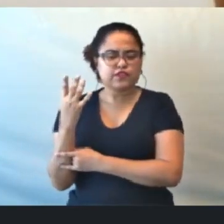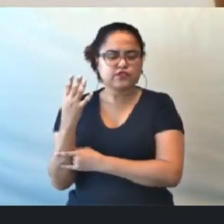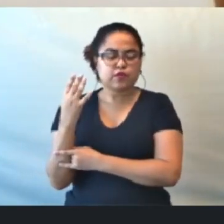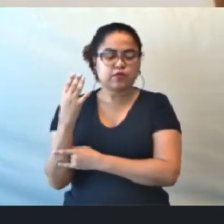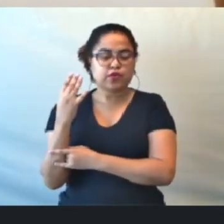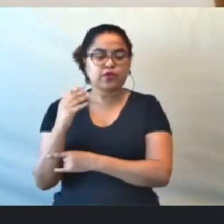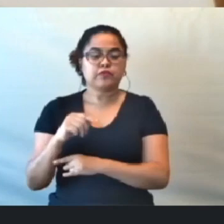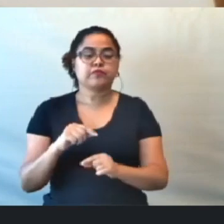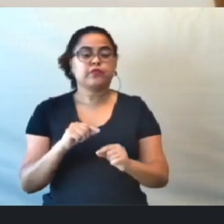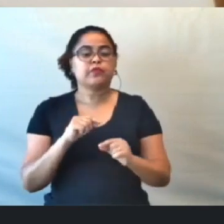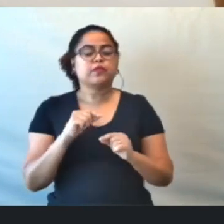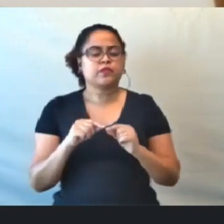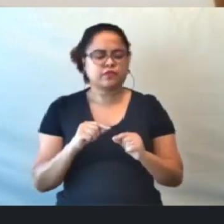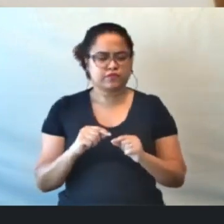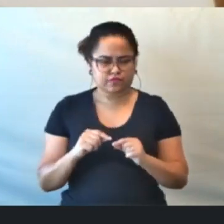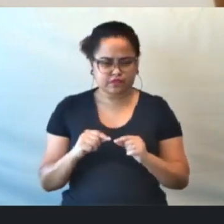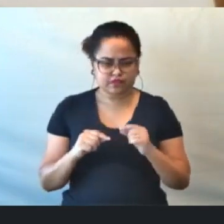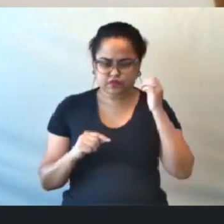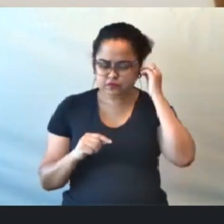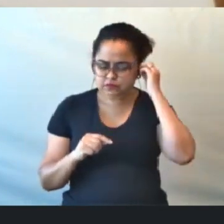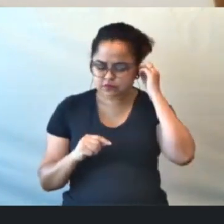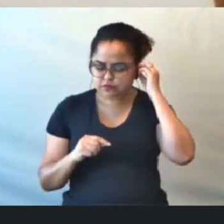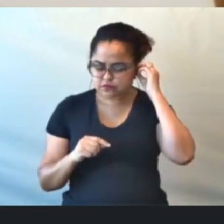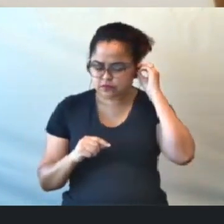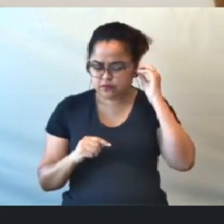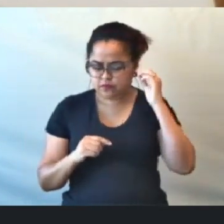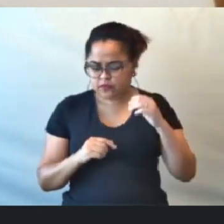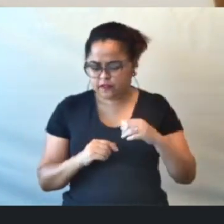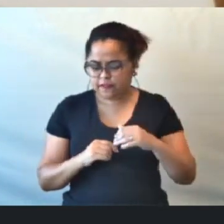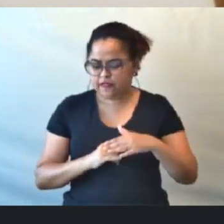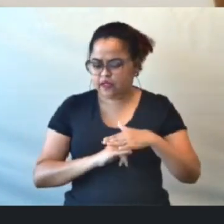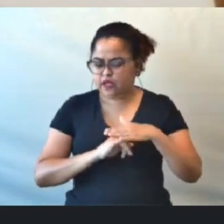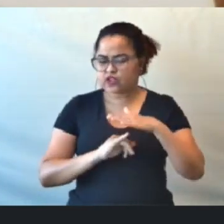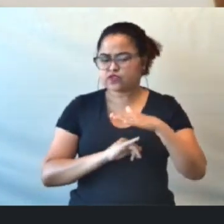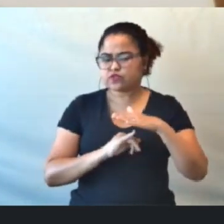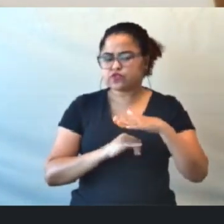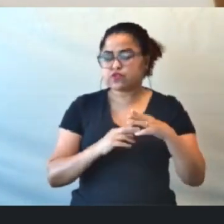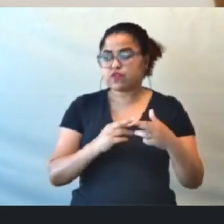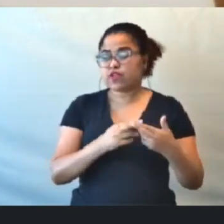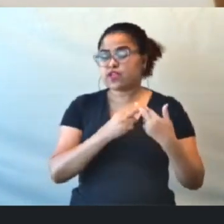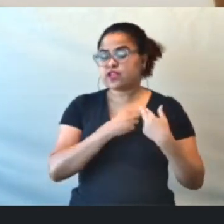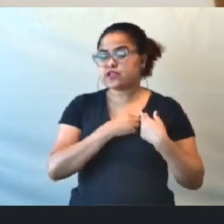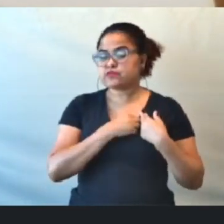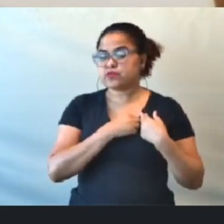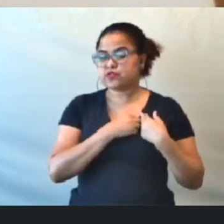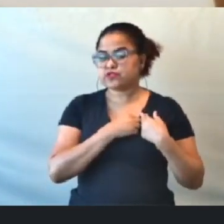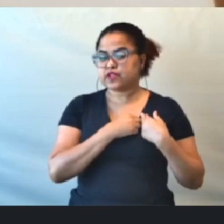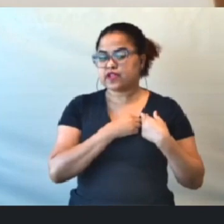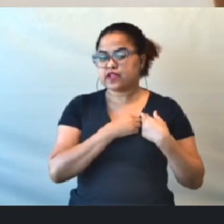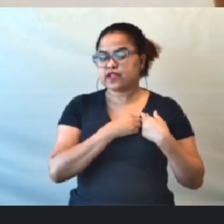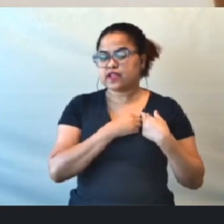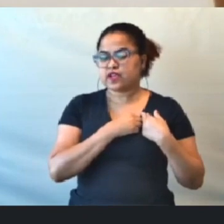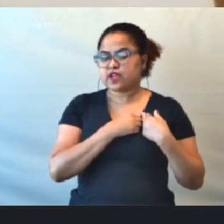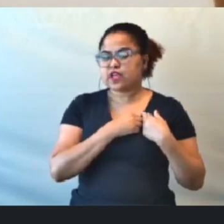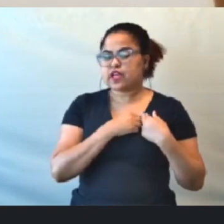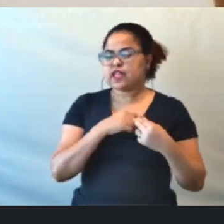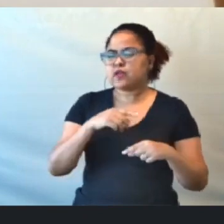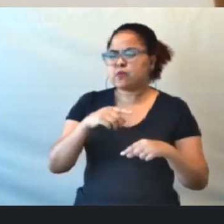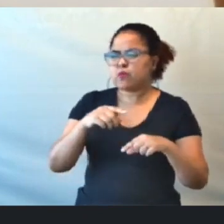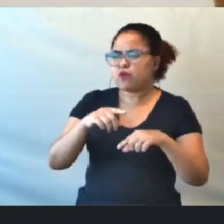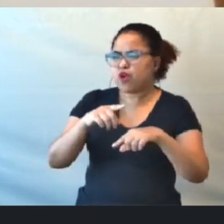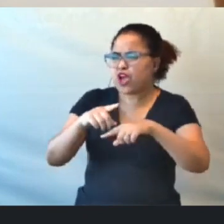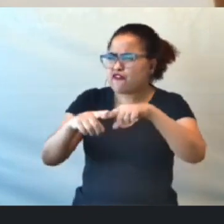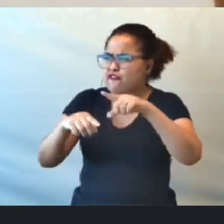a fundação ela é responsável pela interveniência. E a função dela é fazer toda a